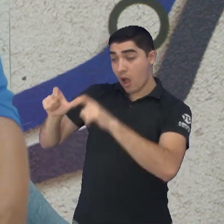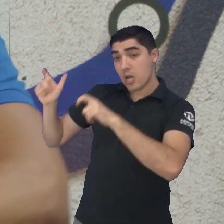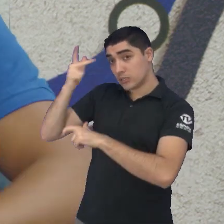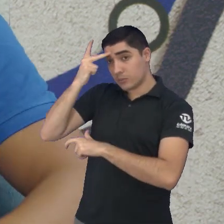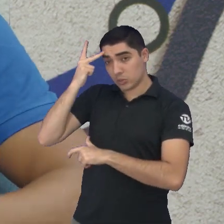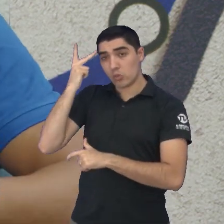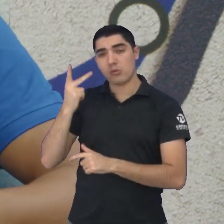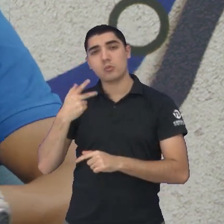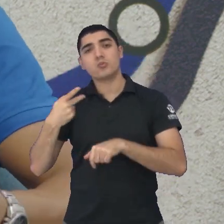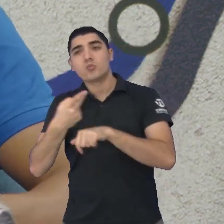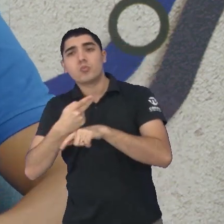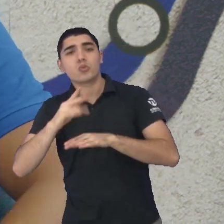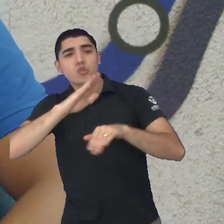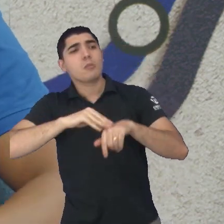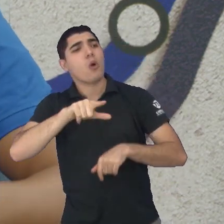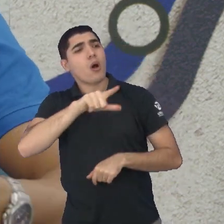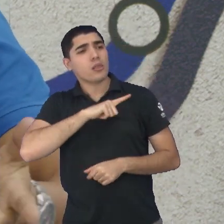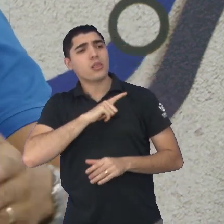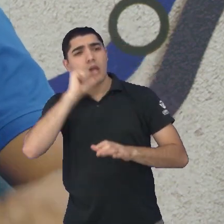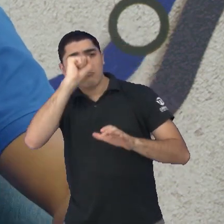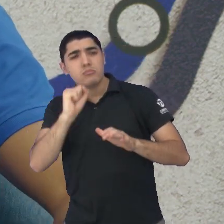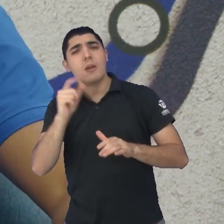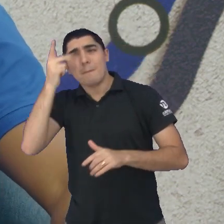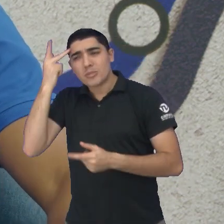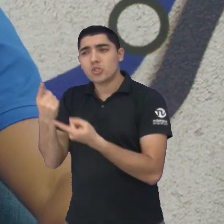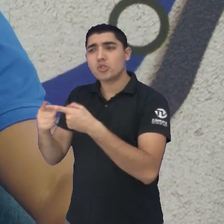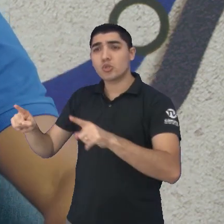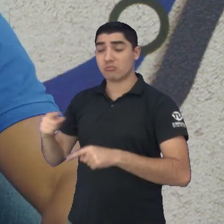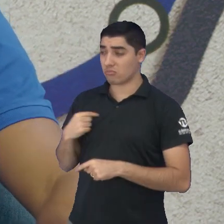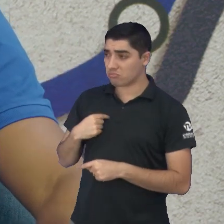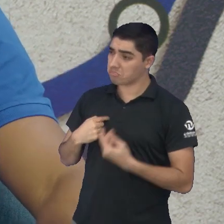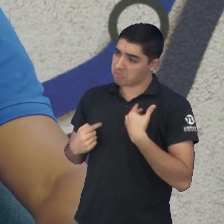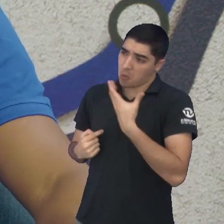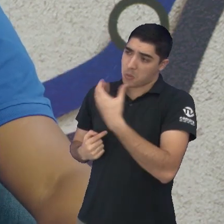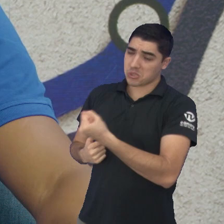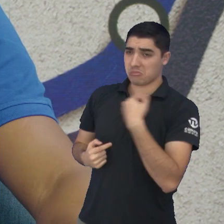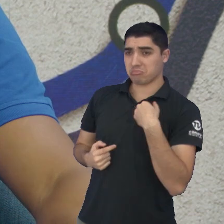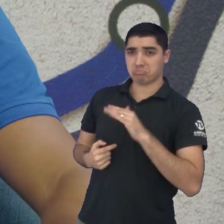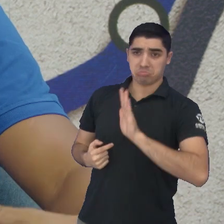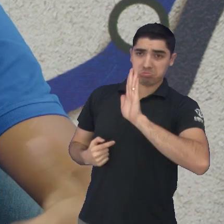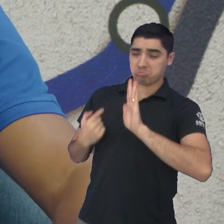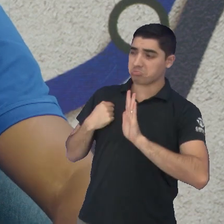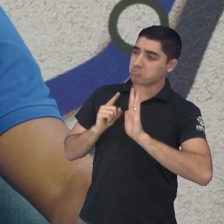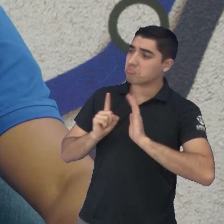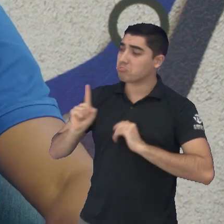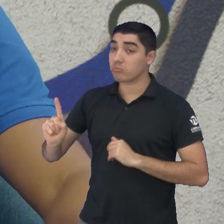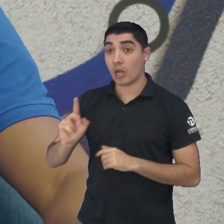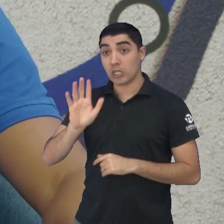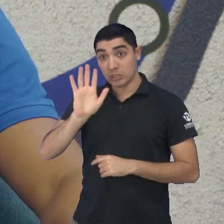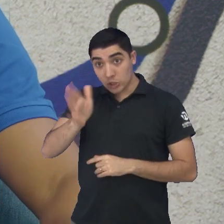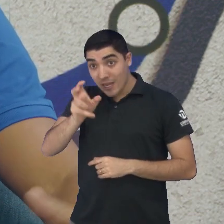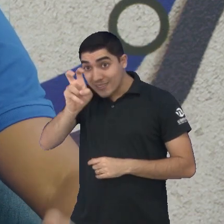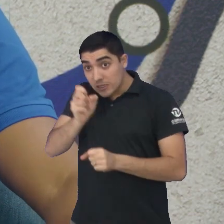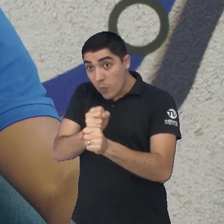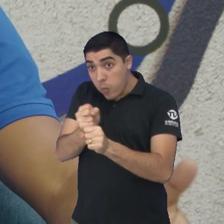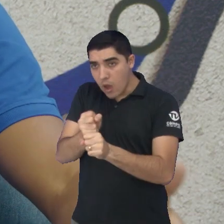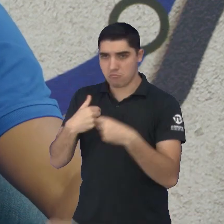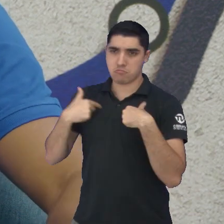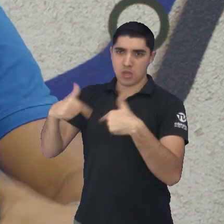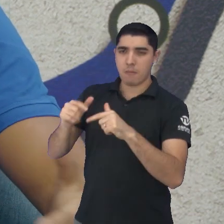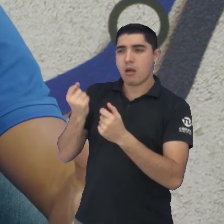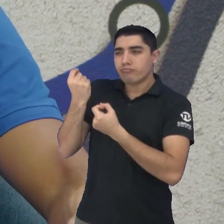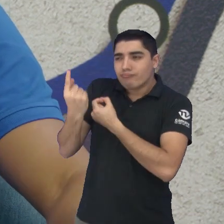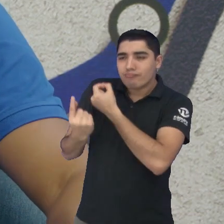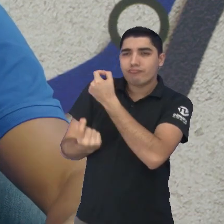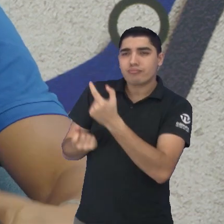para eles. E eu sempre me prontificava a fazer esse serviço. E foram 5 anos trabalhando dessa forma até que por